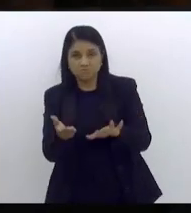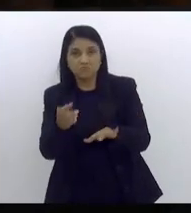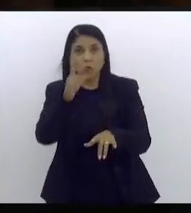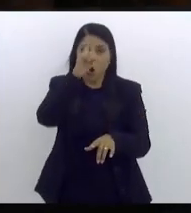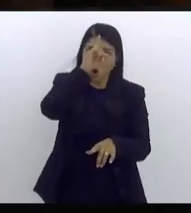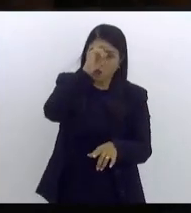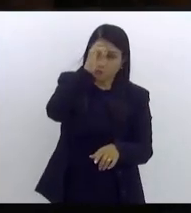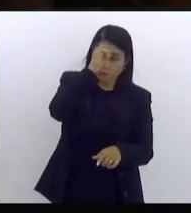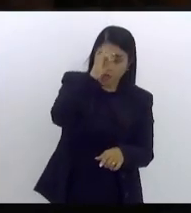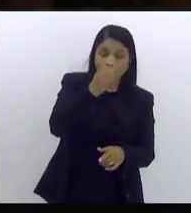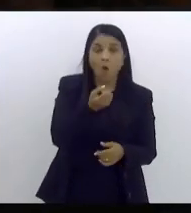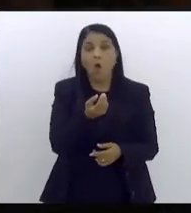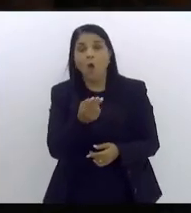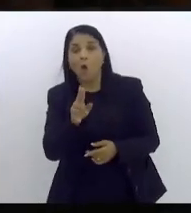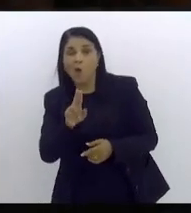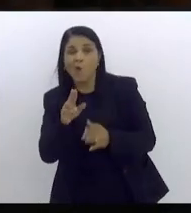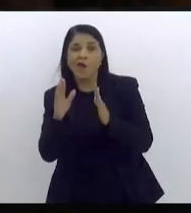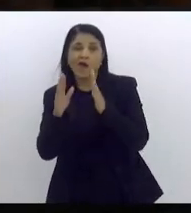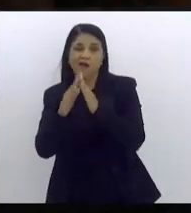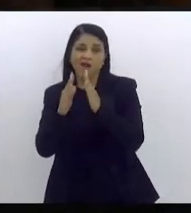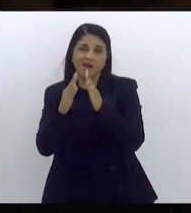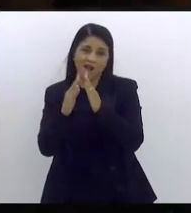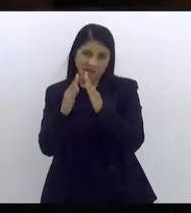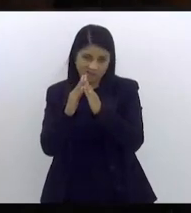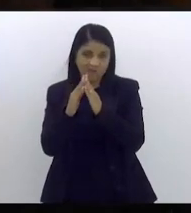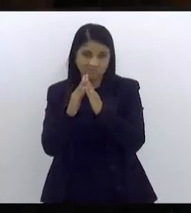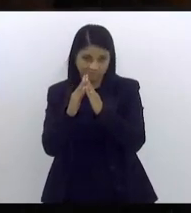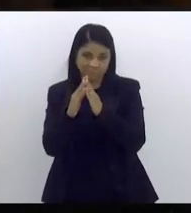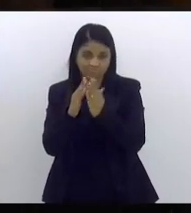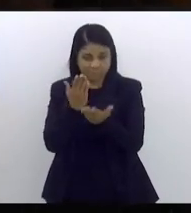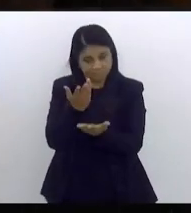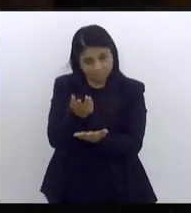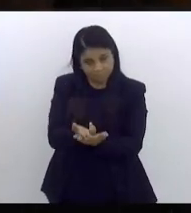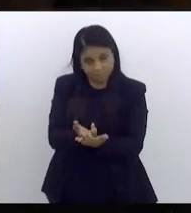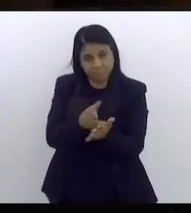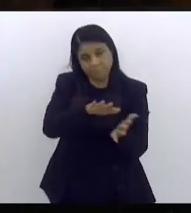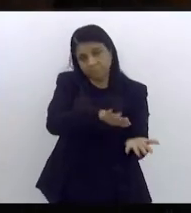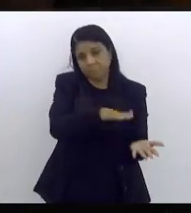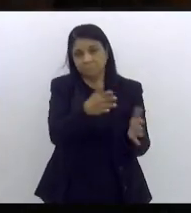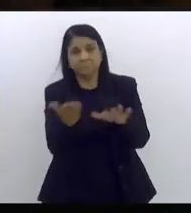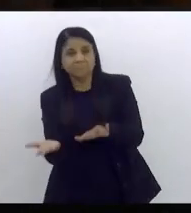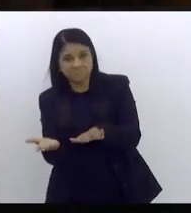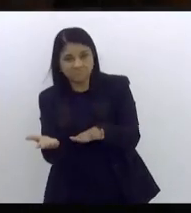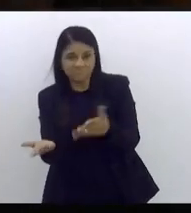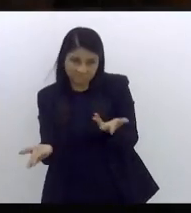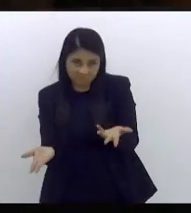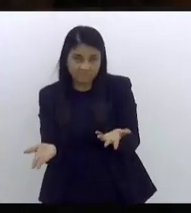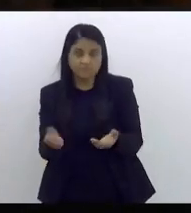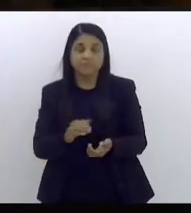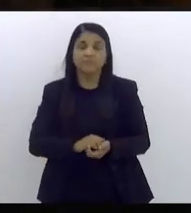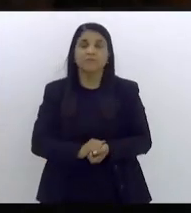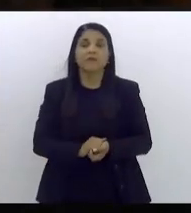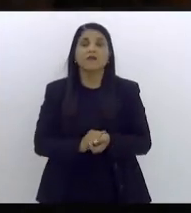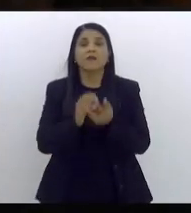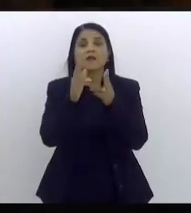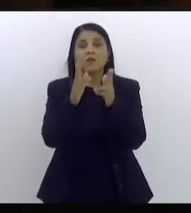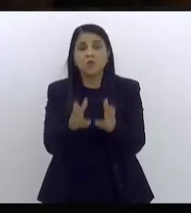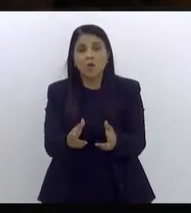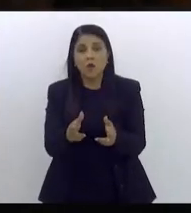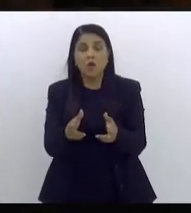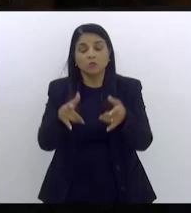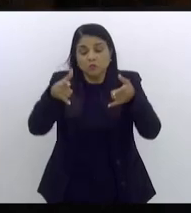vezes nas casas das pessoas, que muita gente faz a passagem também em casa. O mesmo acontece